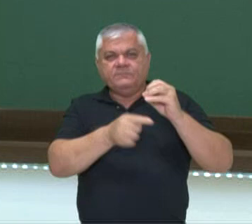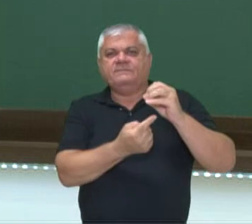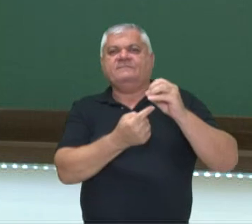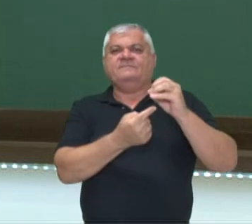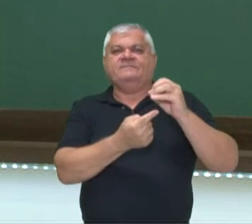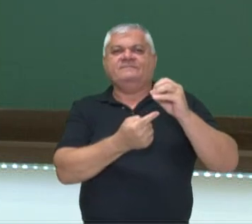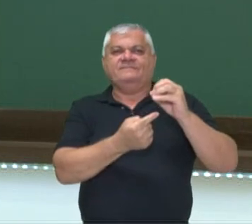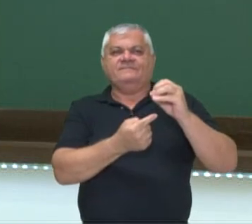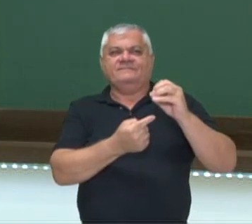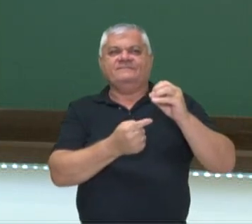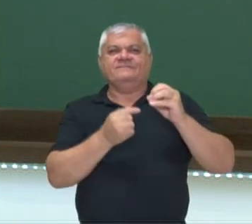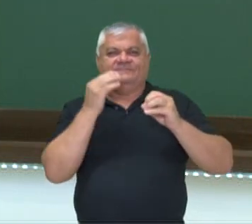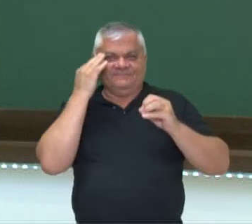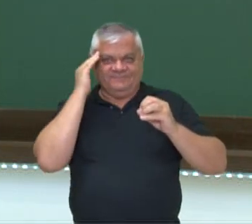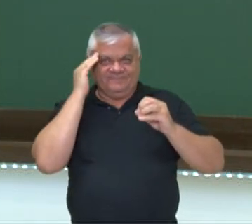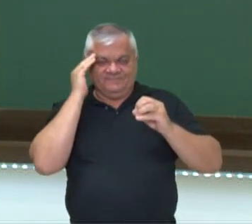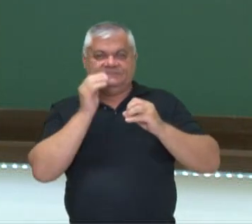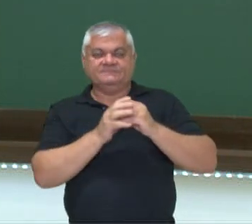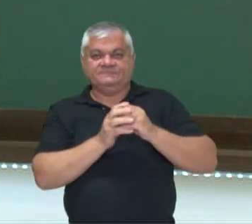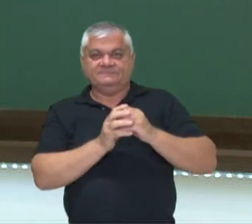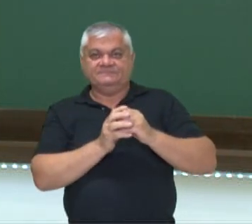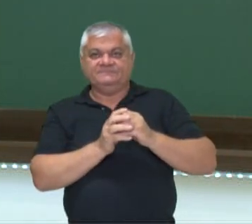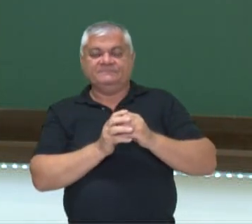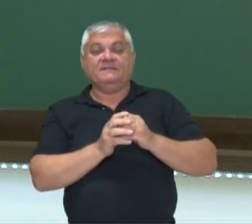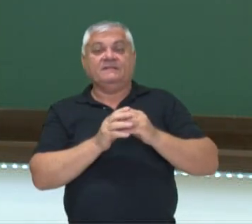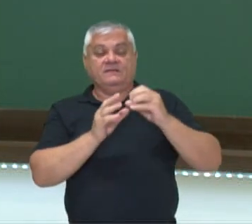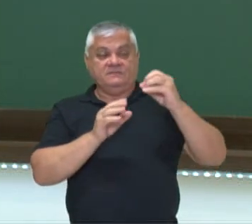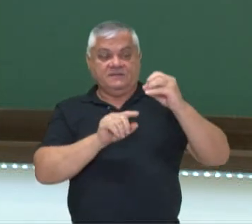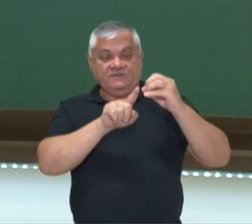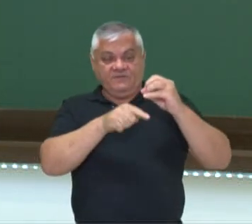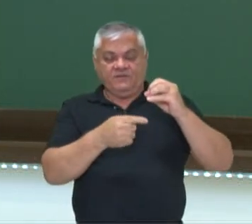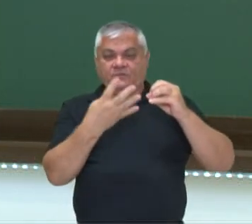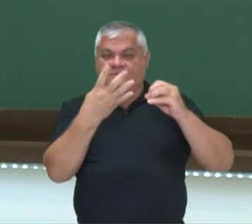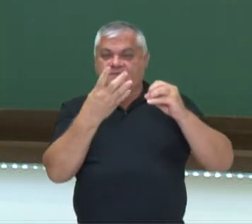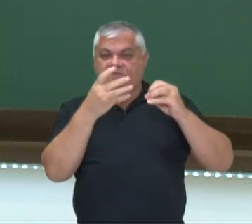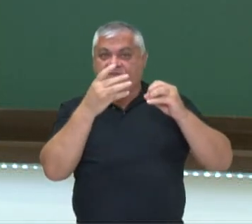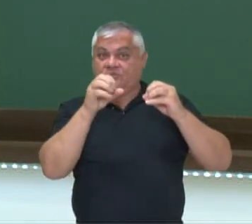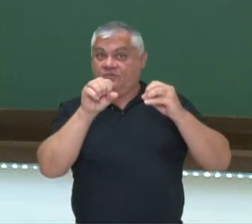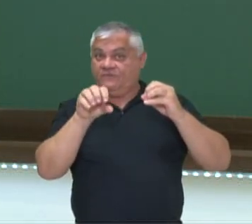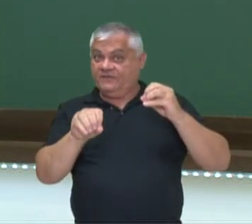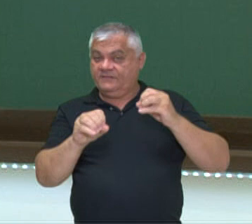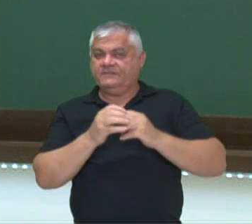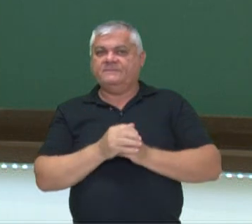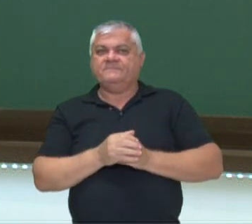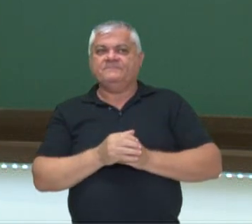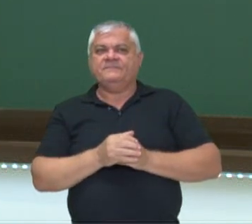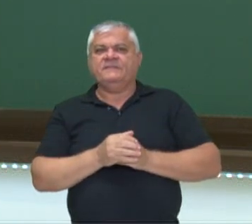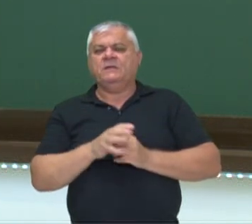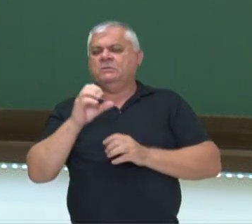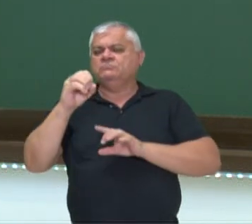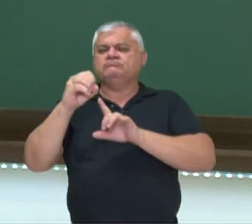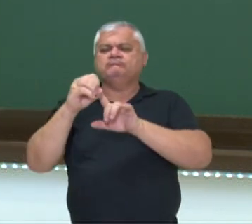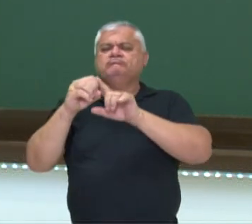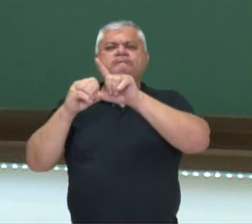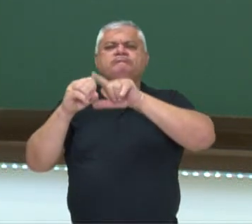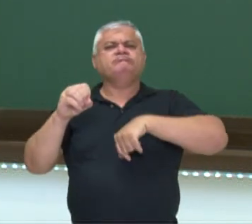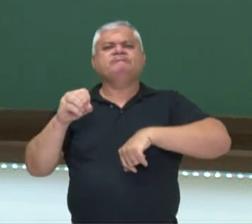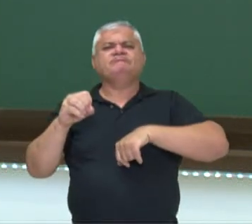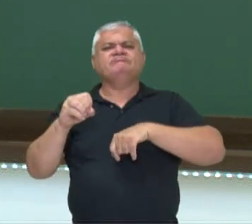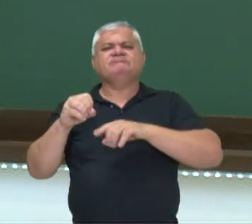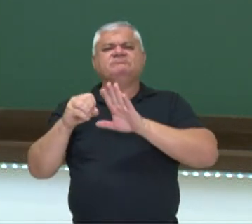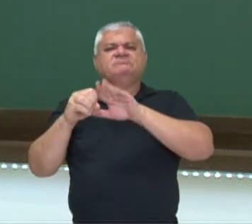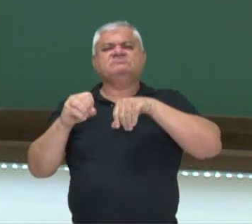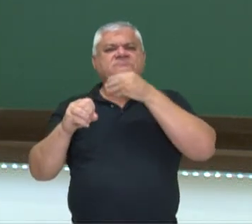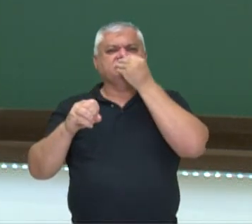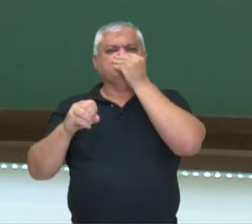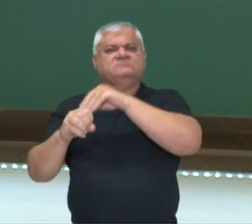esquerda. Uma, duas, três. Então fica 0,490. Como eu não preciso escrever o zero final, então eu posso